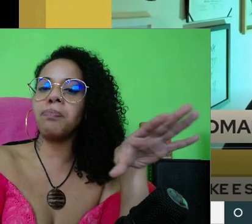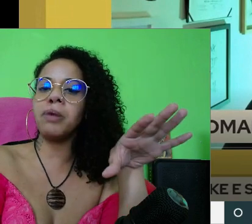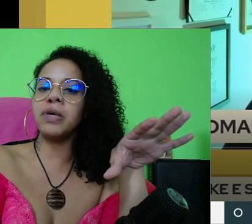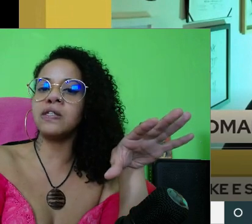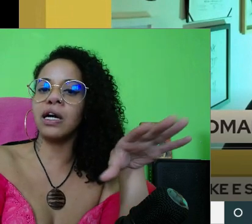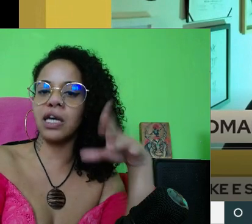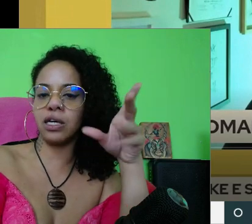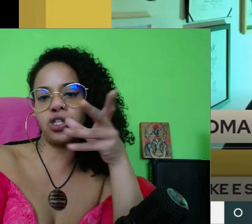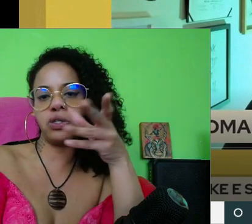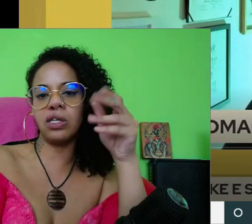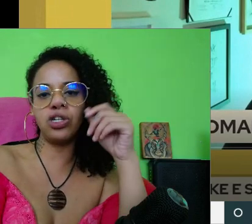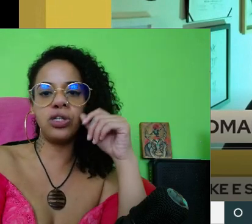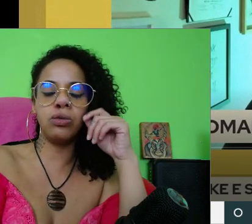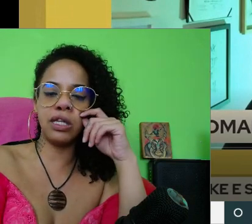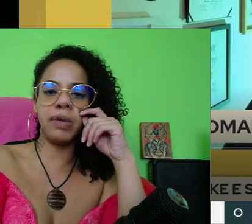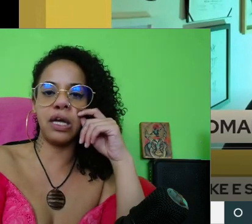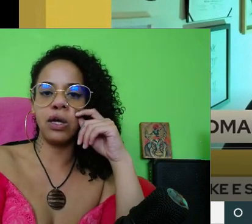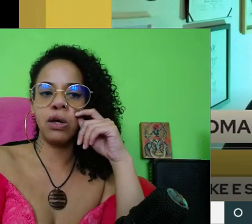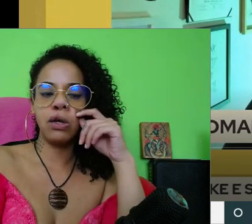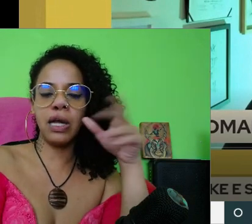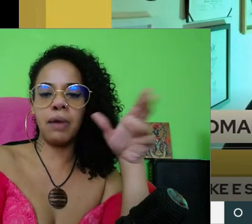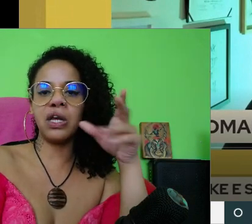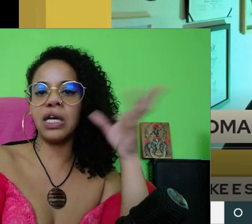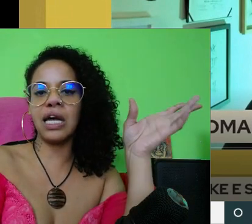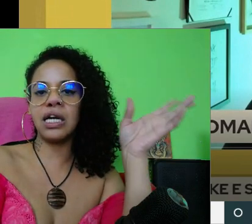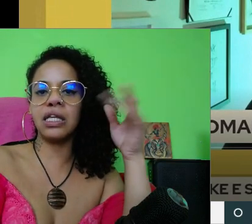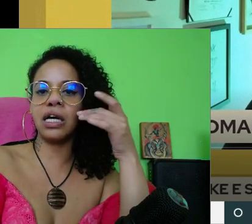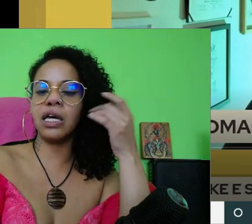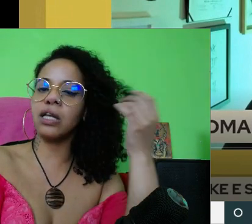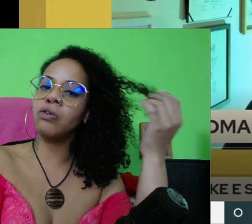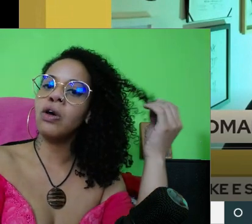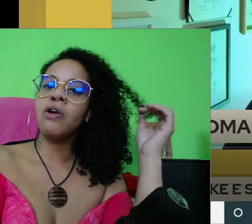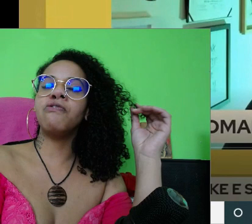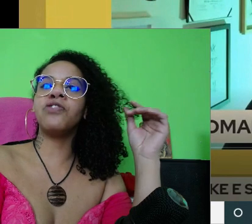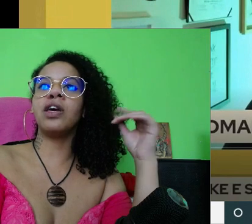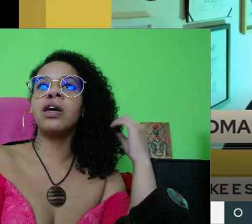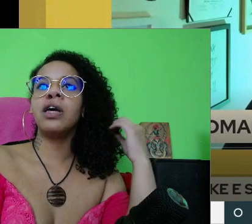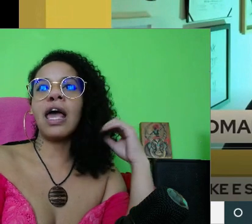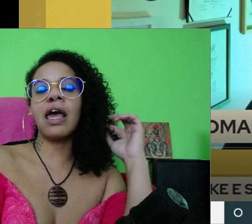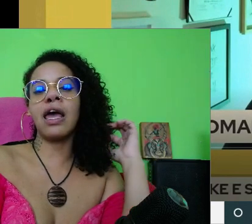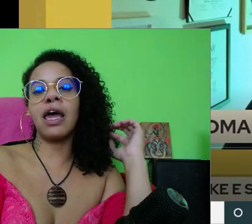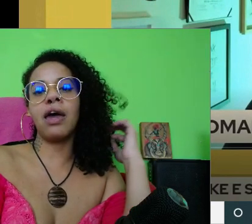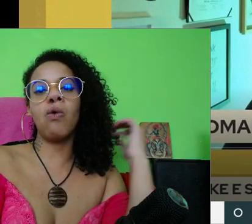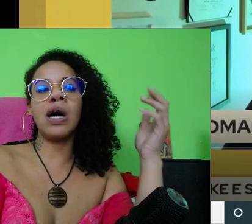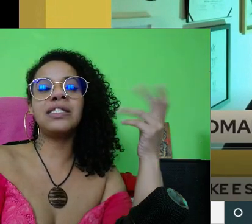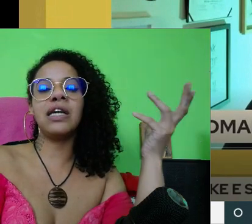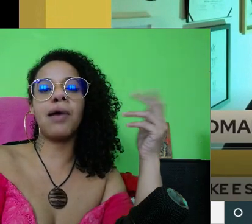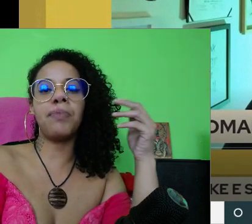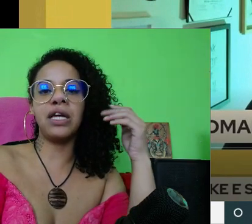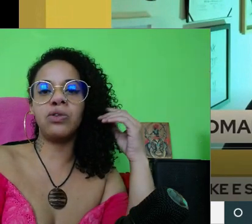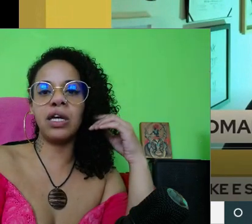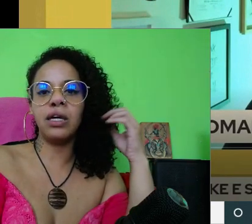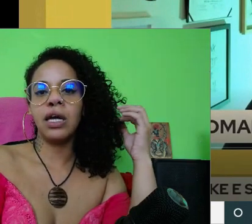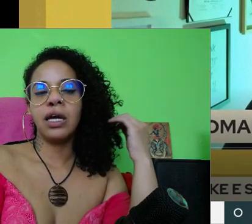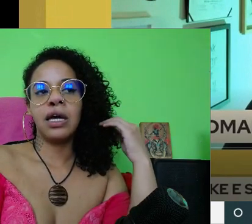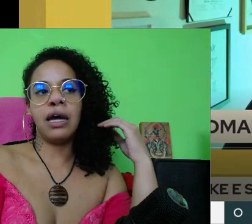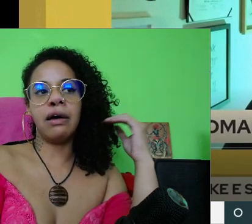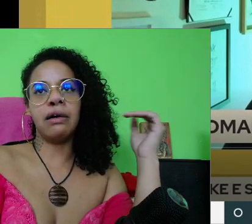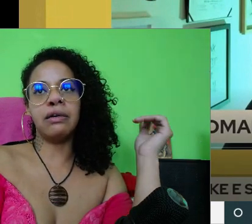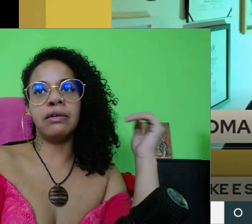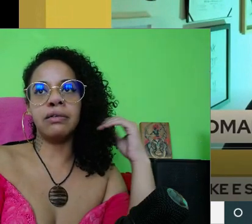é só essa premissa que acredito que seja a sua também né porque ninguém aqui tá querendo ver o acirramento